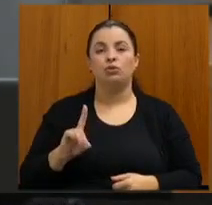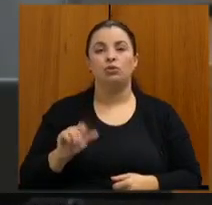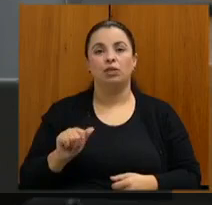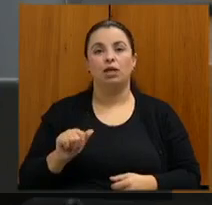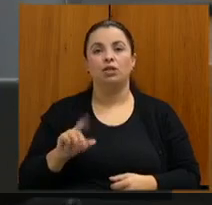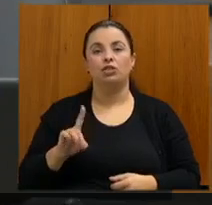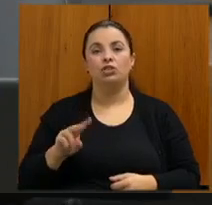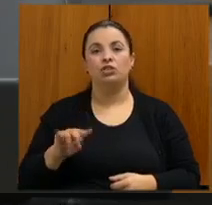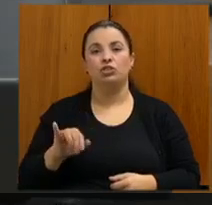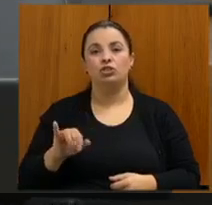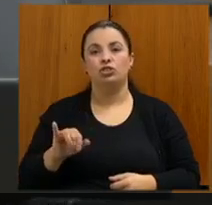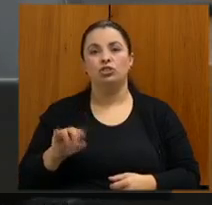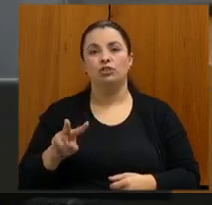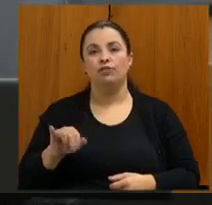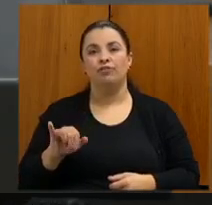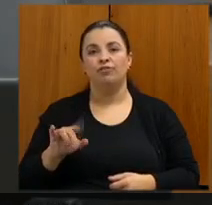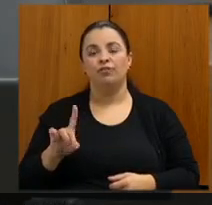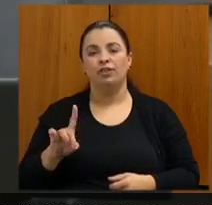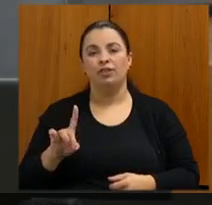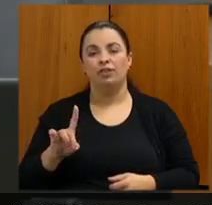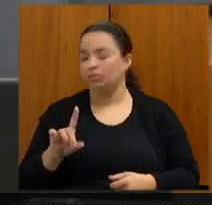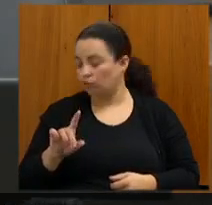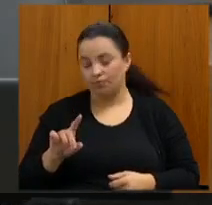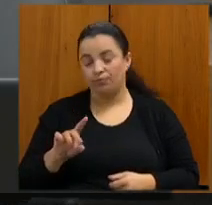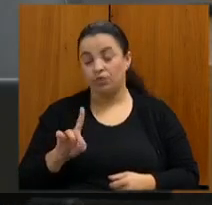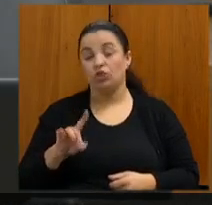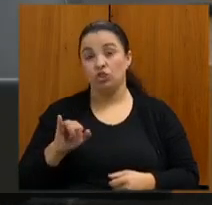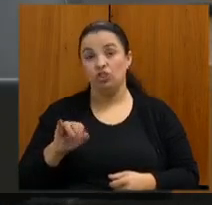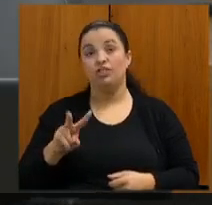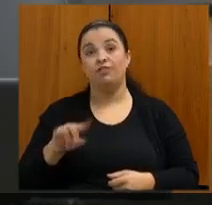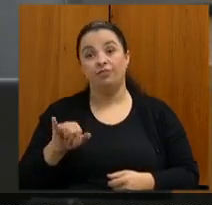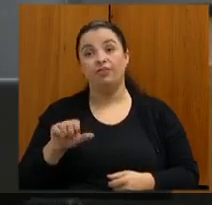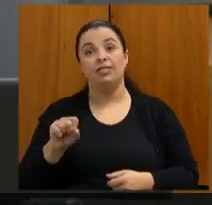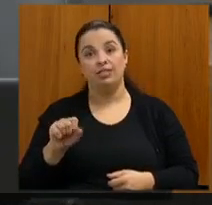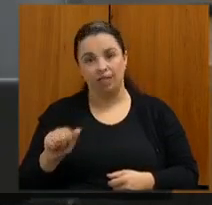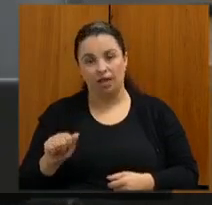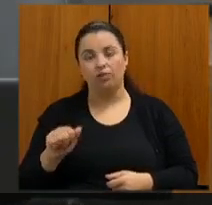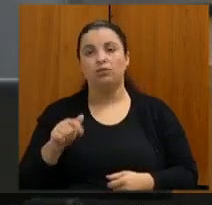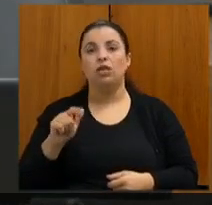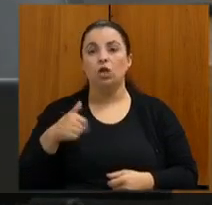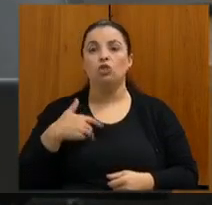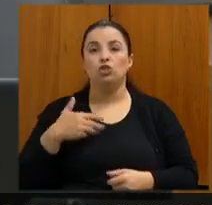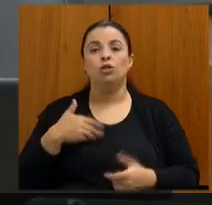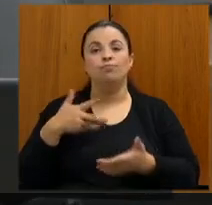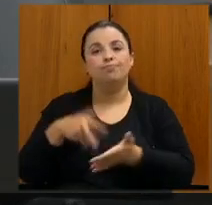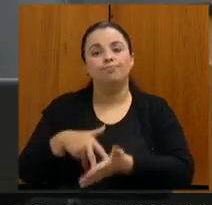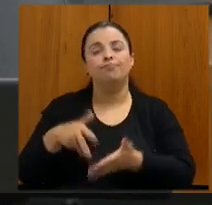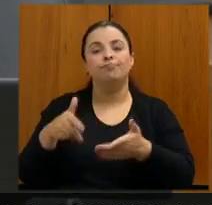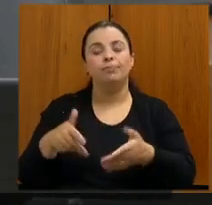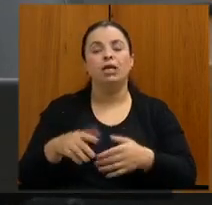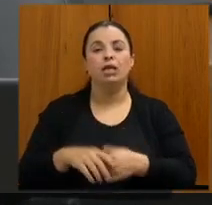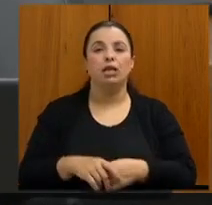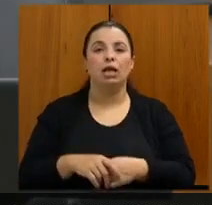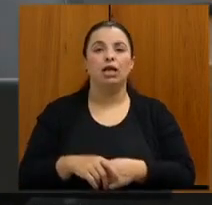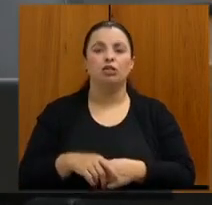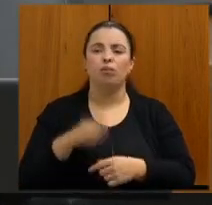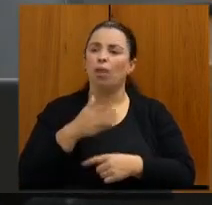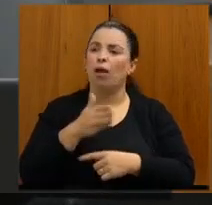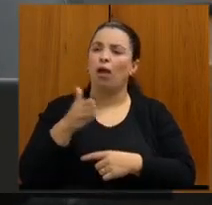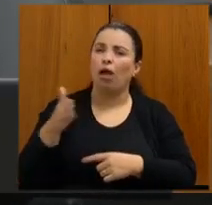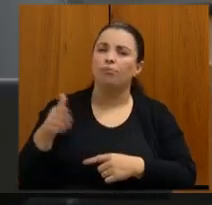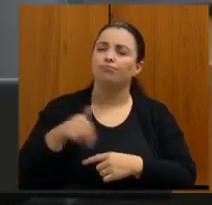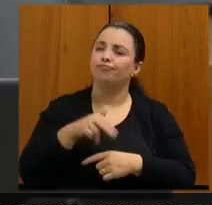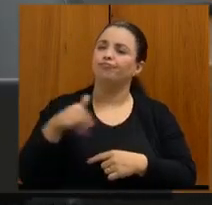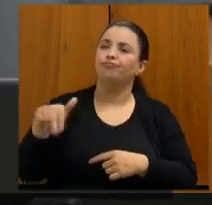né enfim já gastei lá minhas 13 14 horas de mas a gente já teve Salto da Divisa que foi um conflito